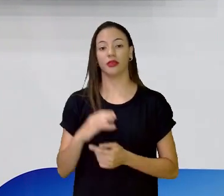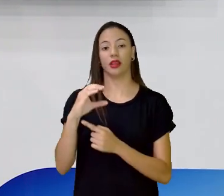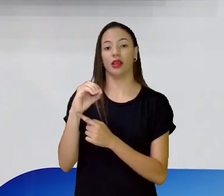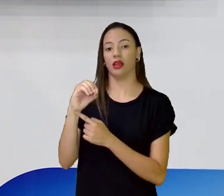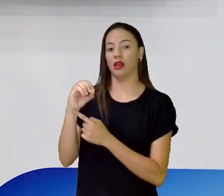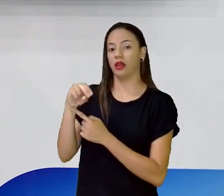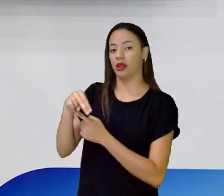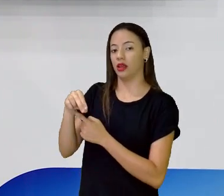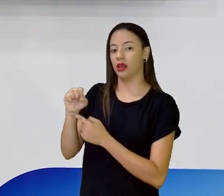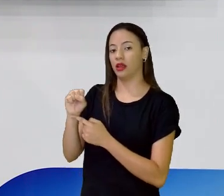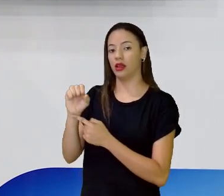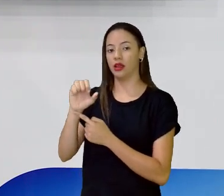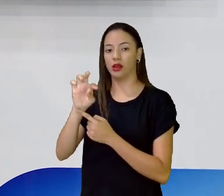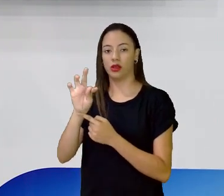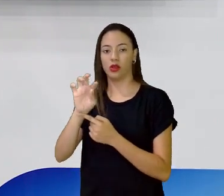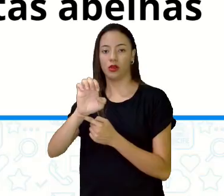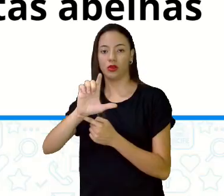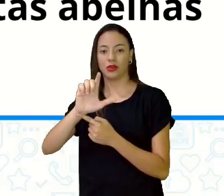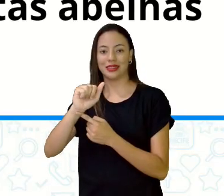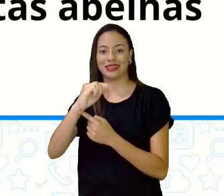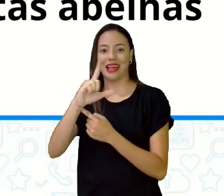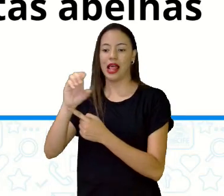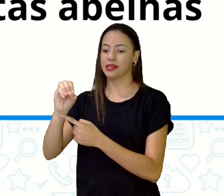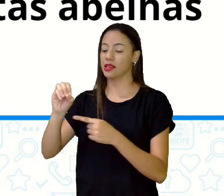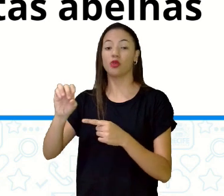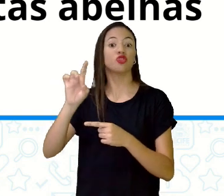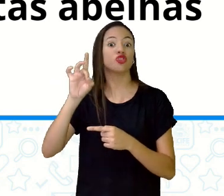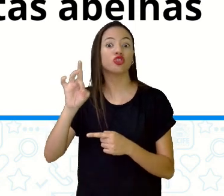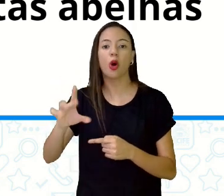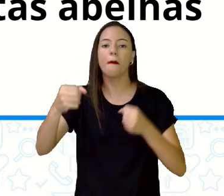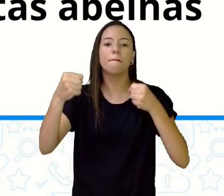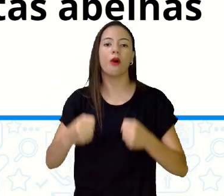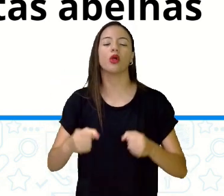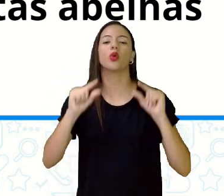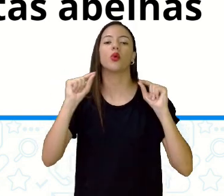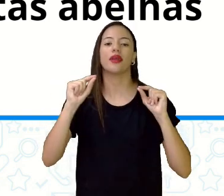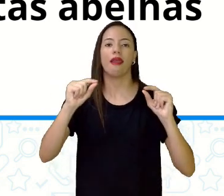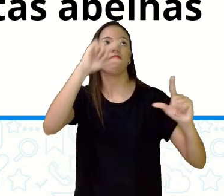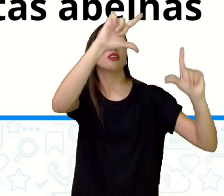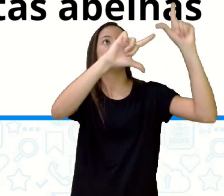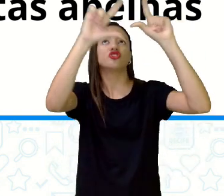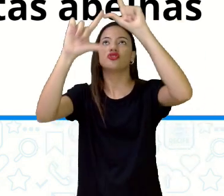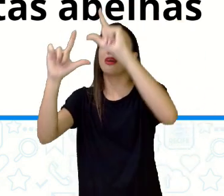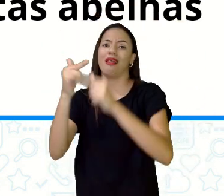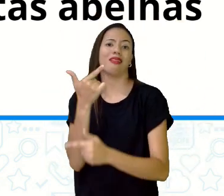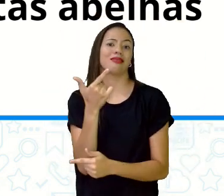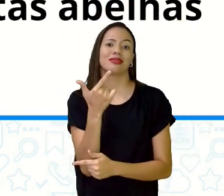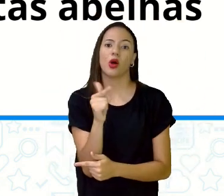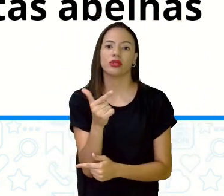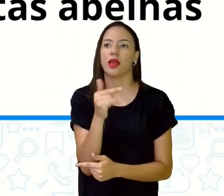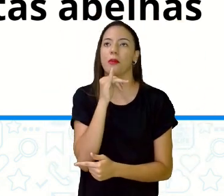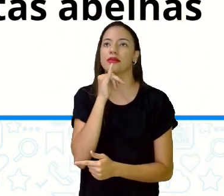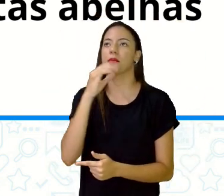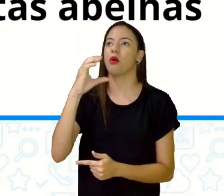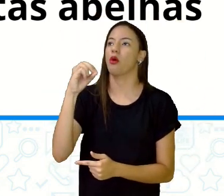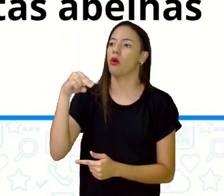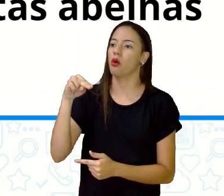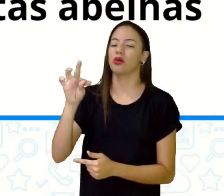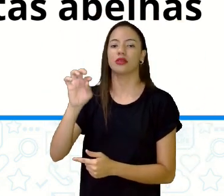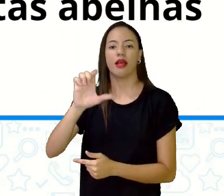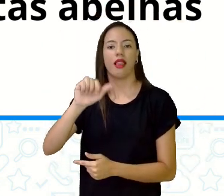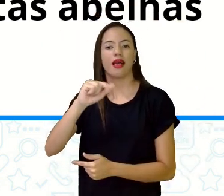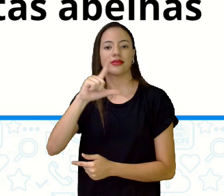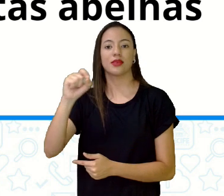Constelação. Constelação só pode ser de estrelas, gente. Não existe constelação de outra coisa. Constelação é